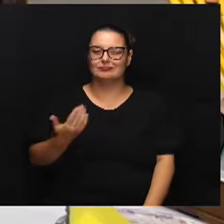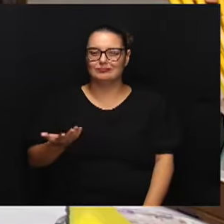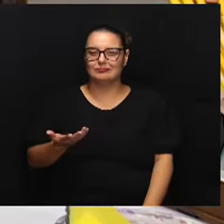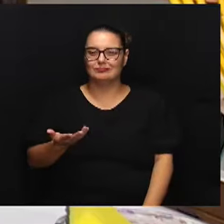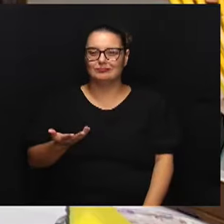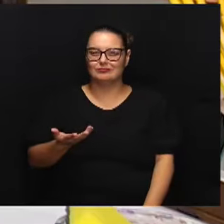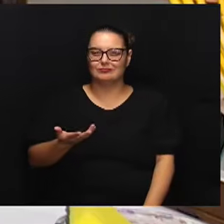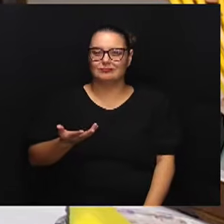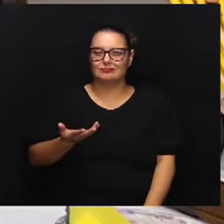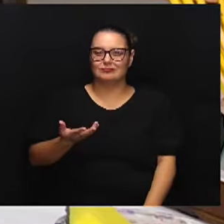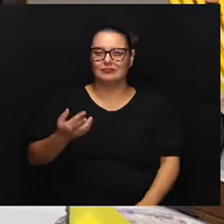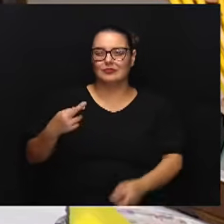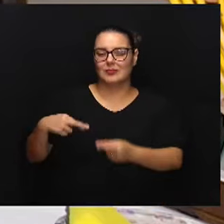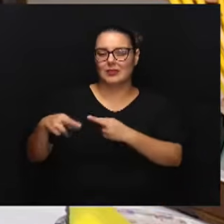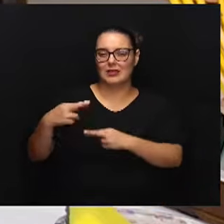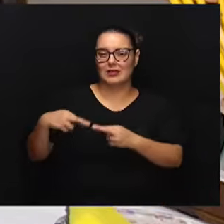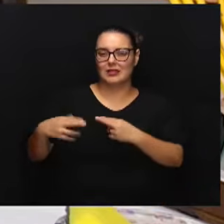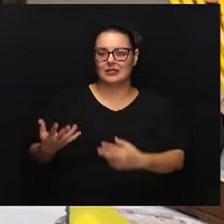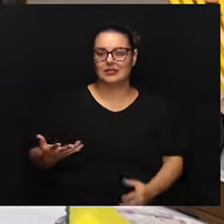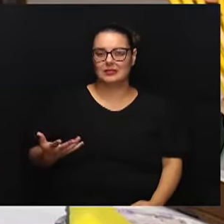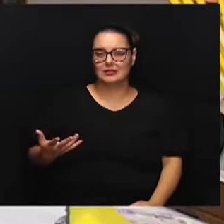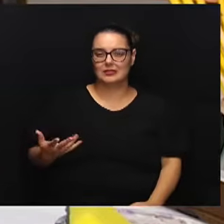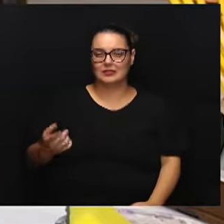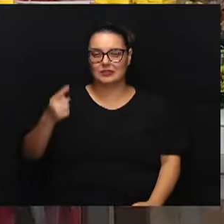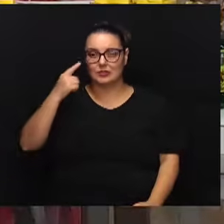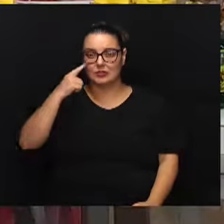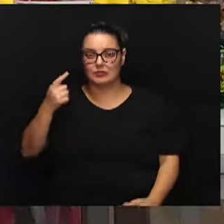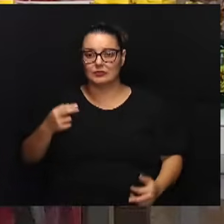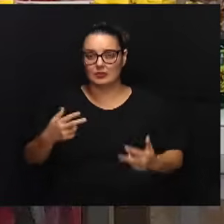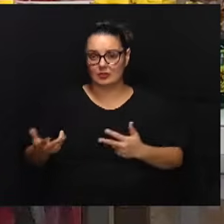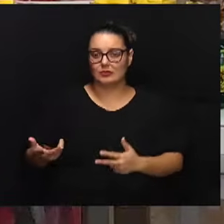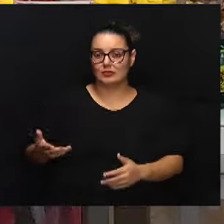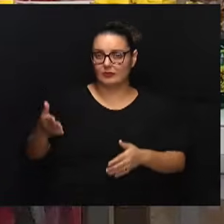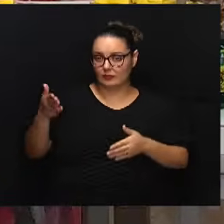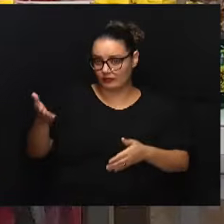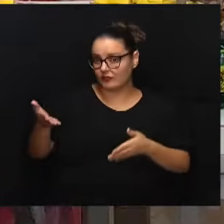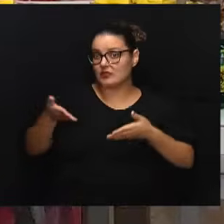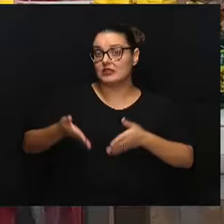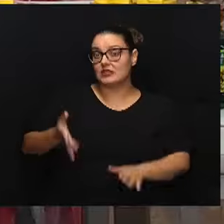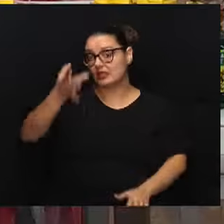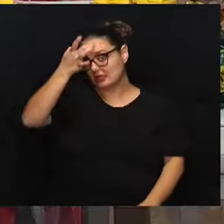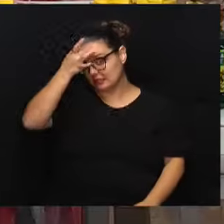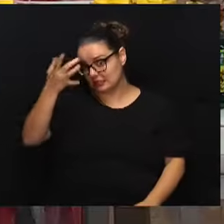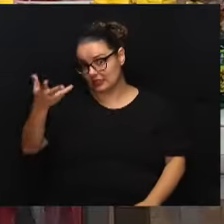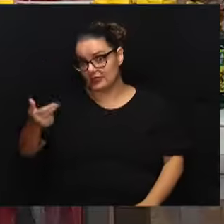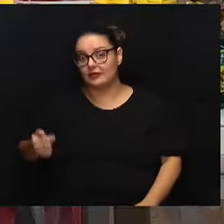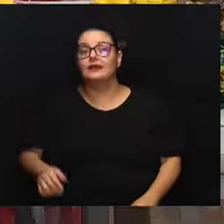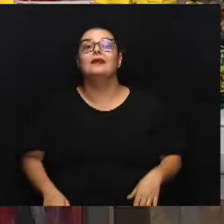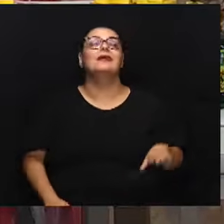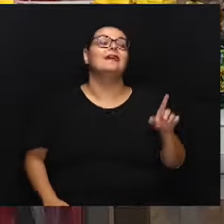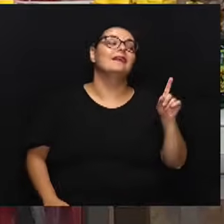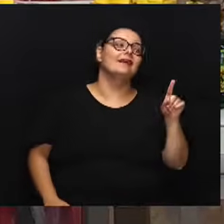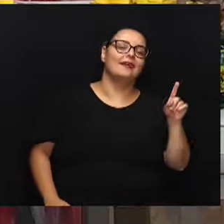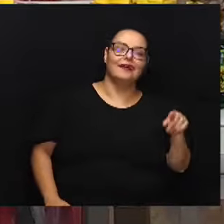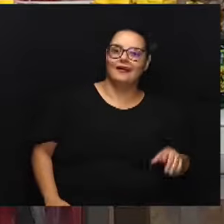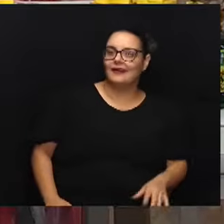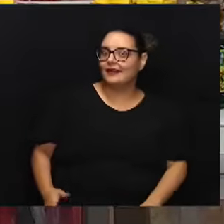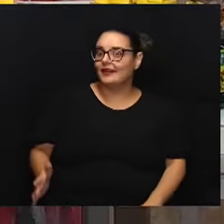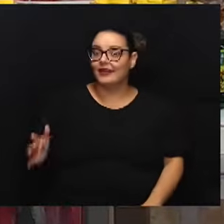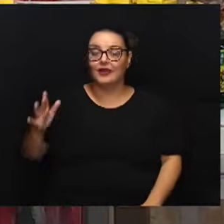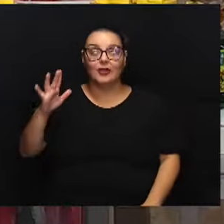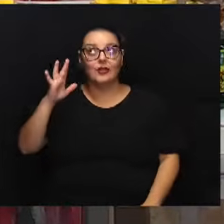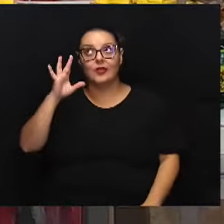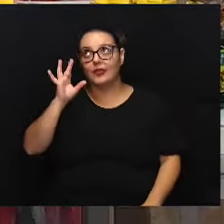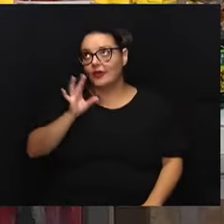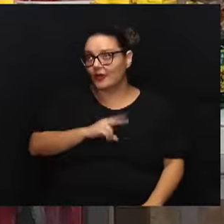muito ligado a essa linha de raciocínio que tipo, você nasceu com um dom. Parece que você do tipo, você